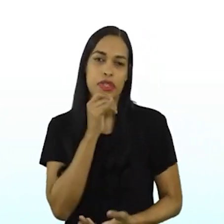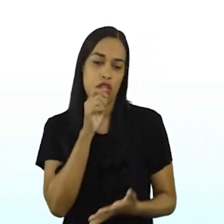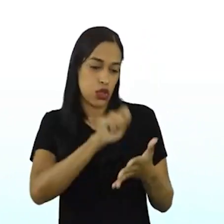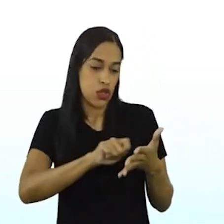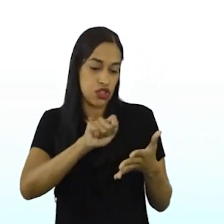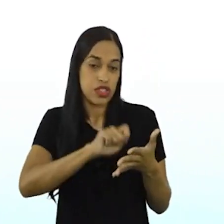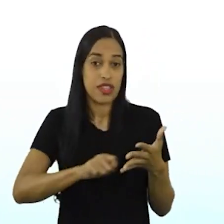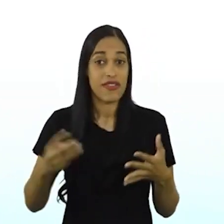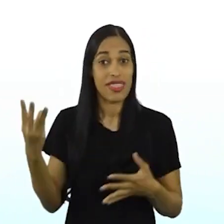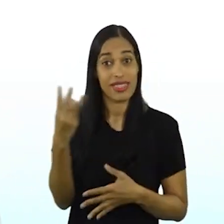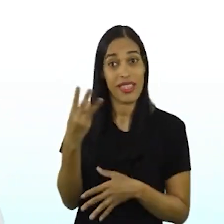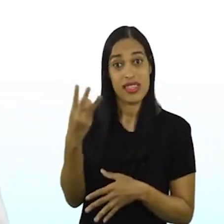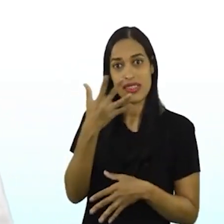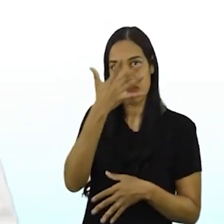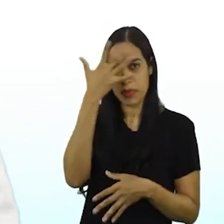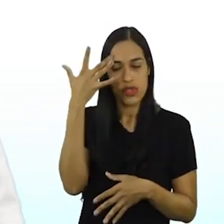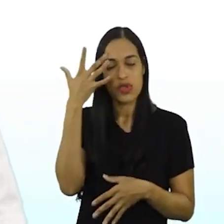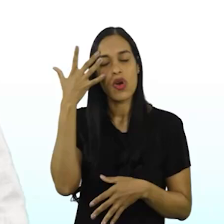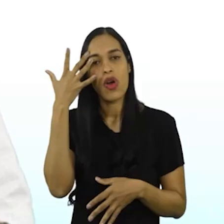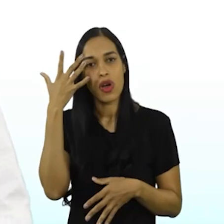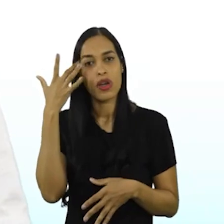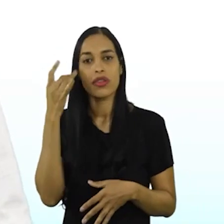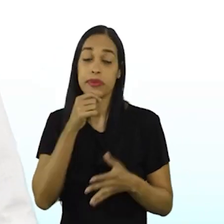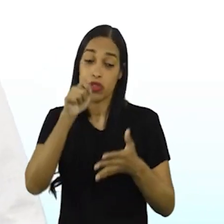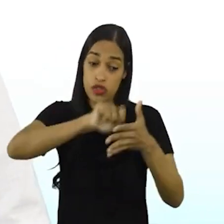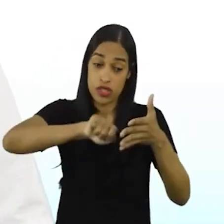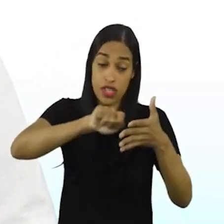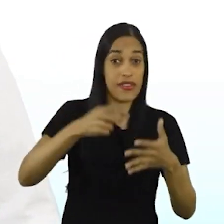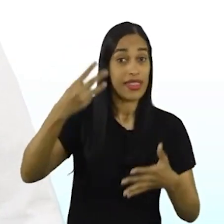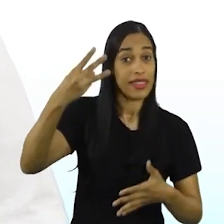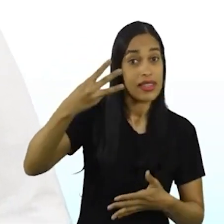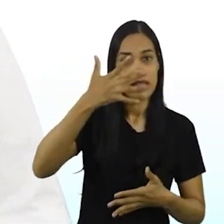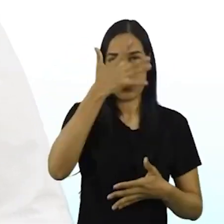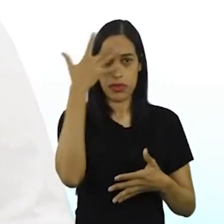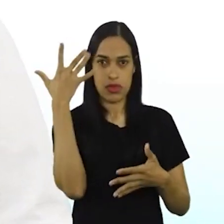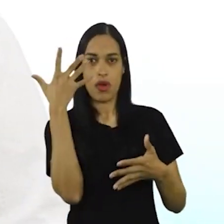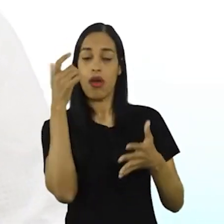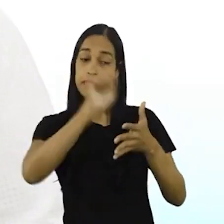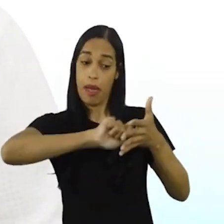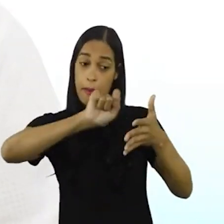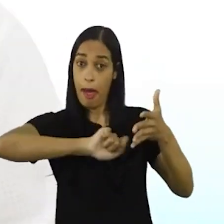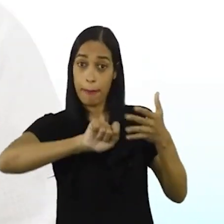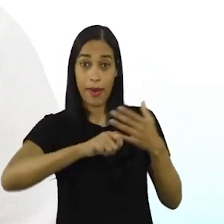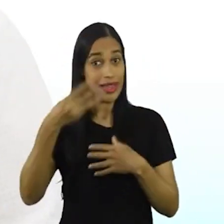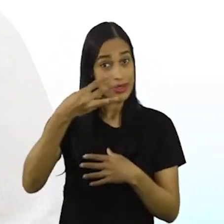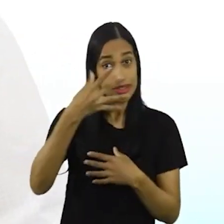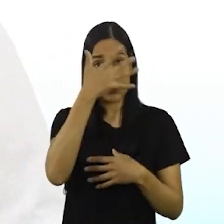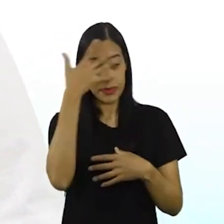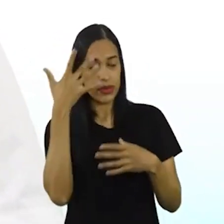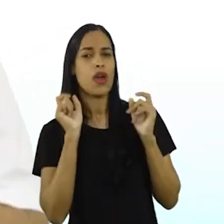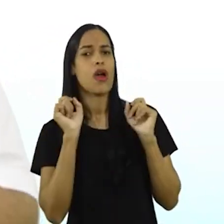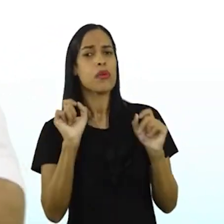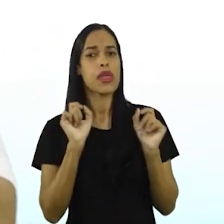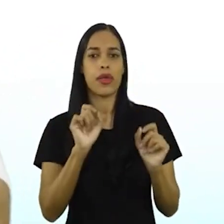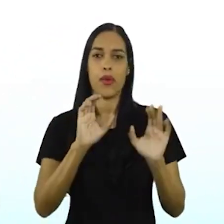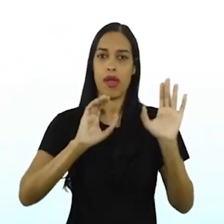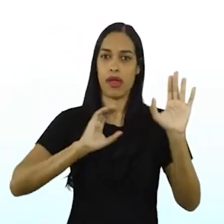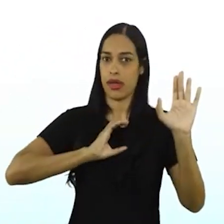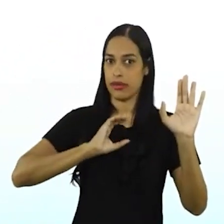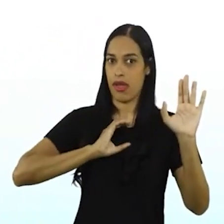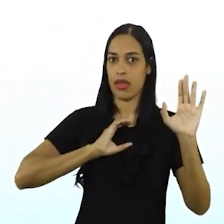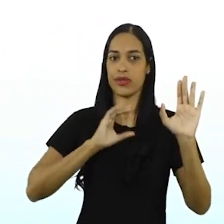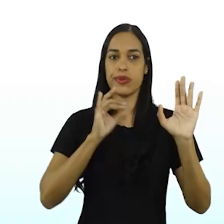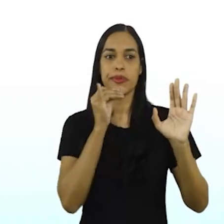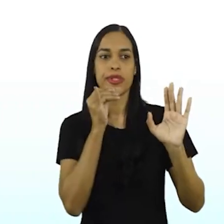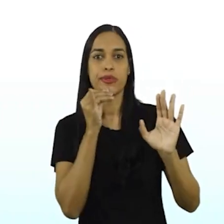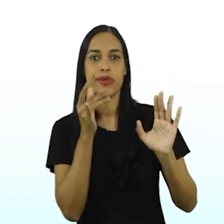escrevendo em terceira pessoa. É verdade, o professor diz, ó, escreve em terceira. Mas quando ele diz escreve em terceira pessoa, é para que o candidato ele